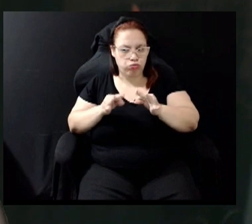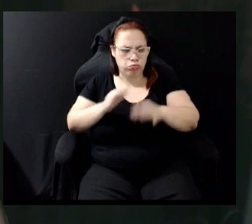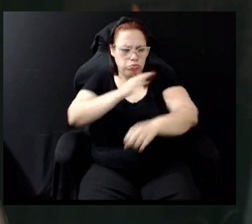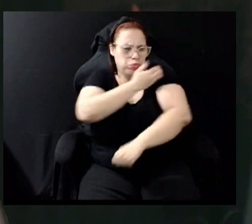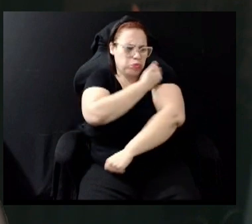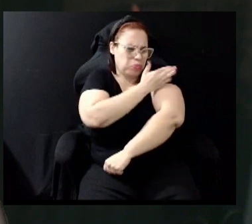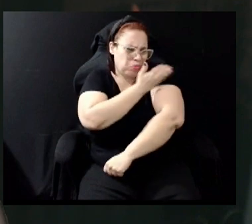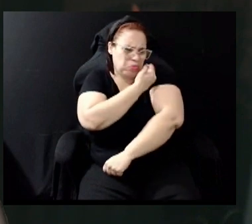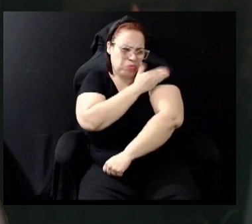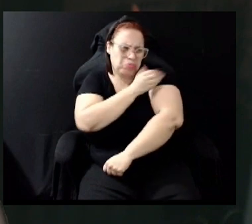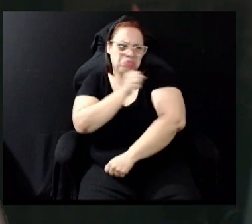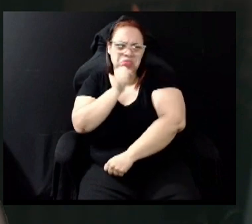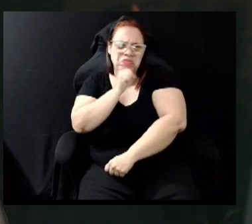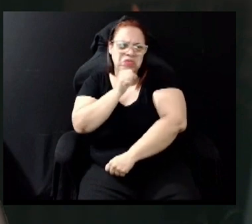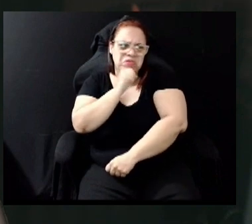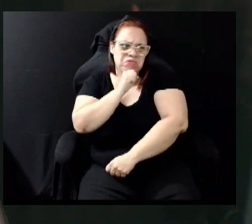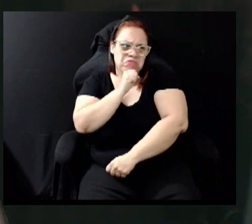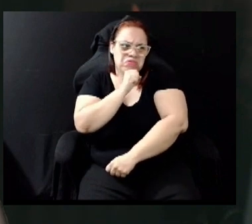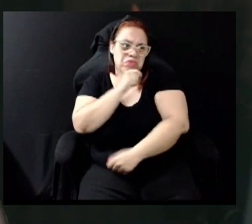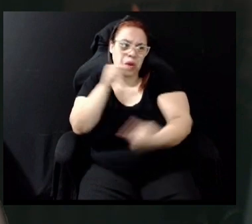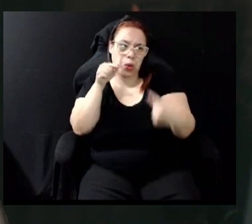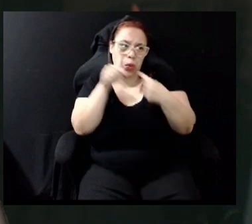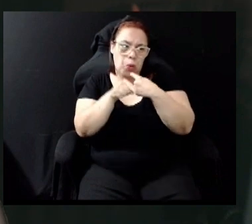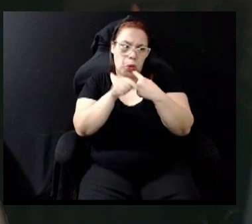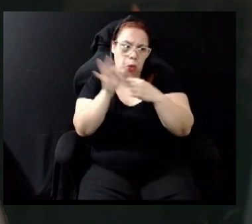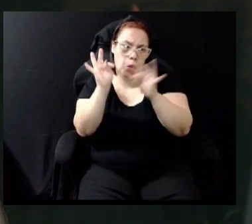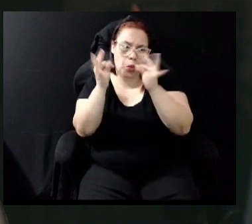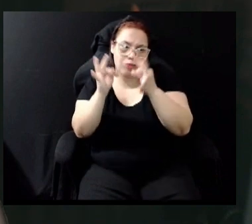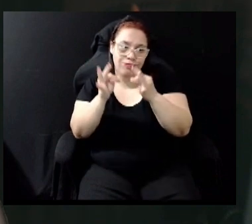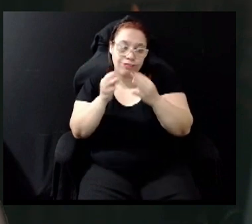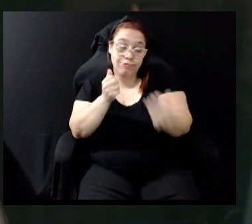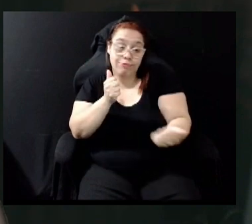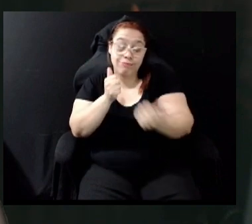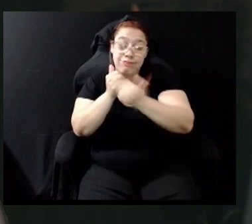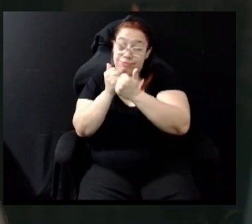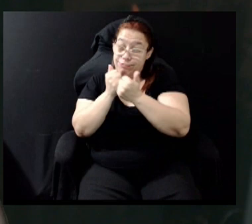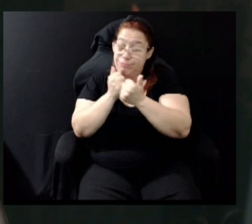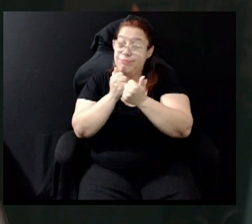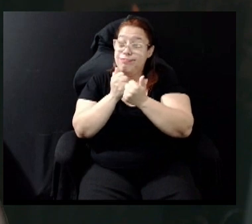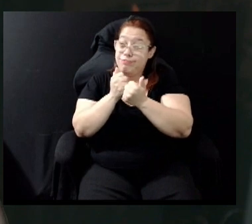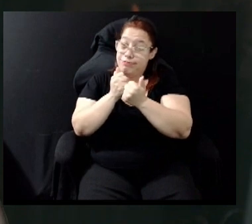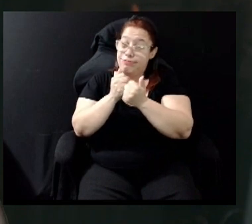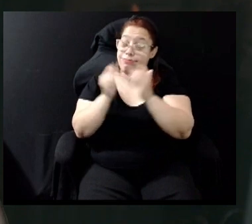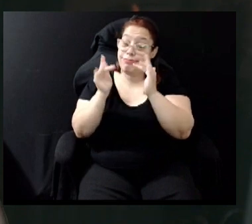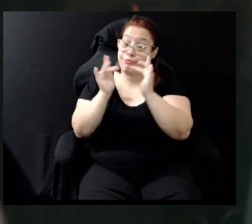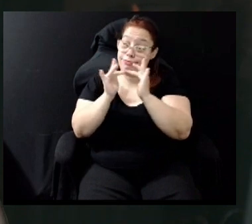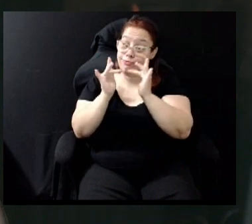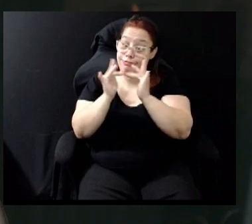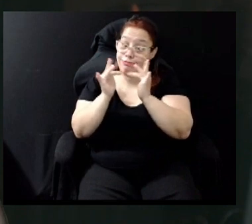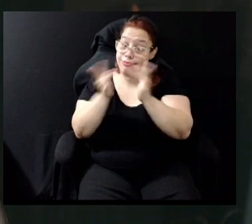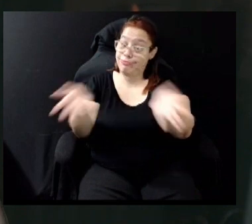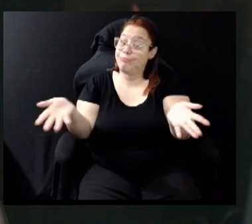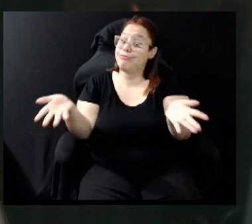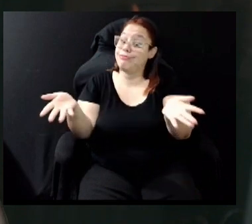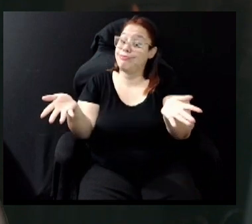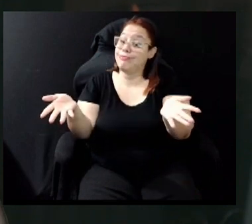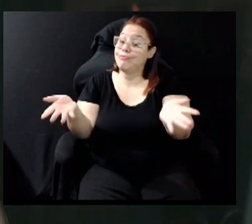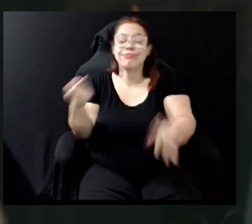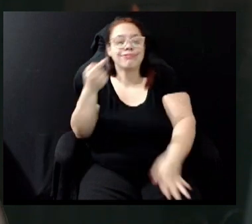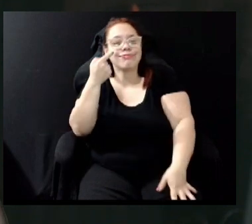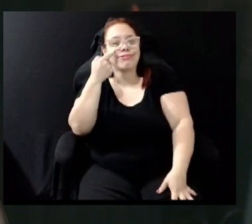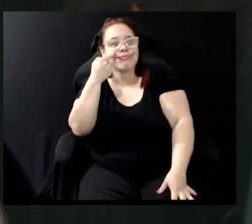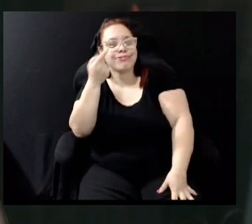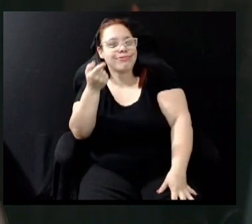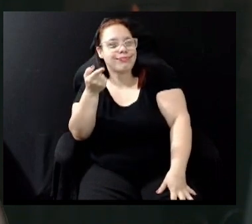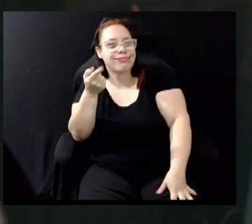idosa encontra na tecnologia um aliado fundamental para estar conectado, né? E aí a gente vai ver